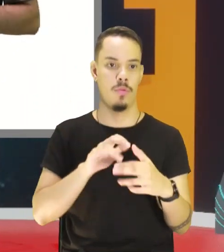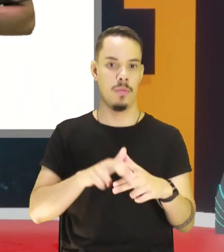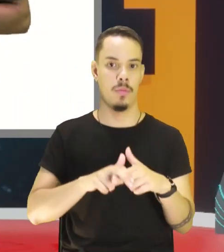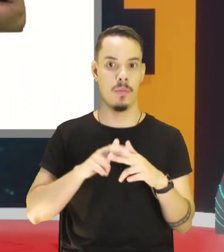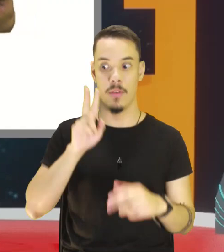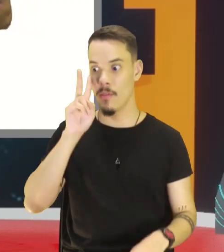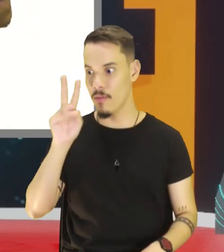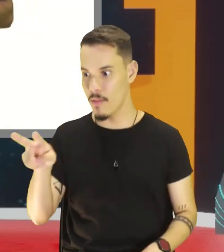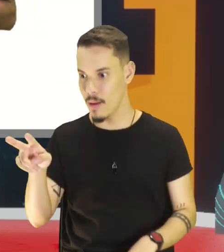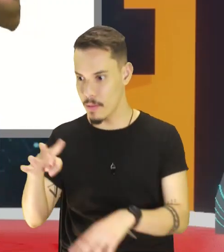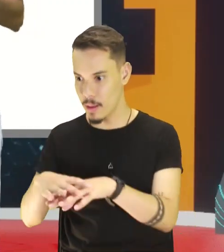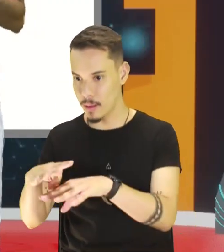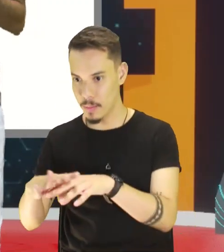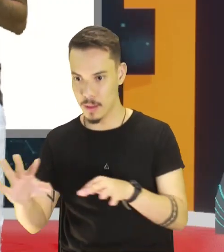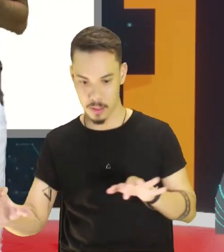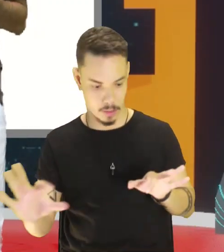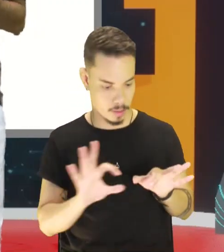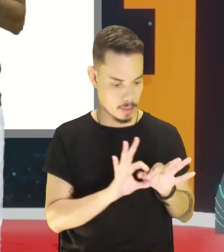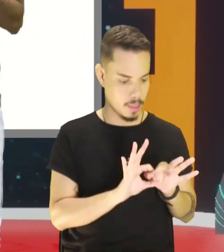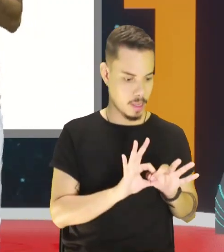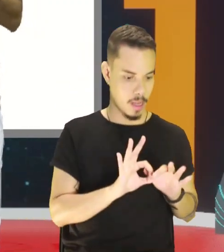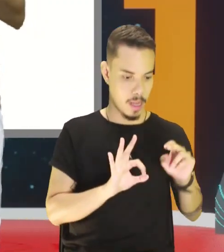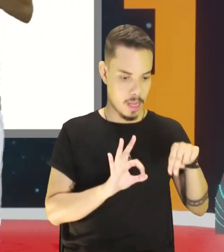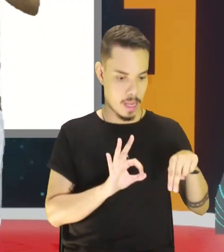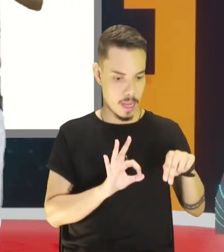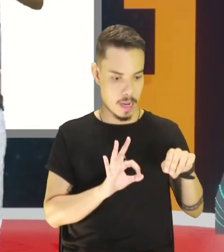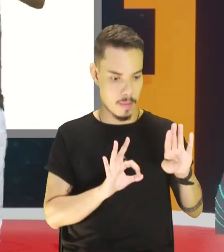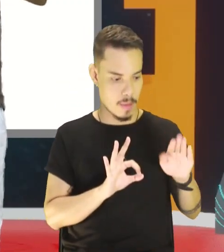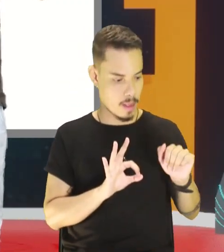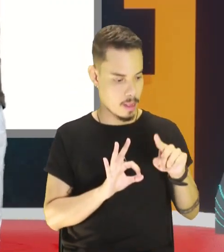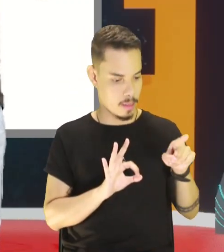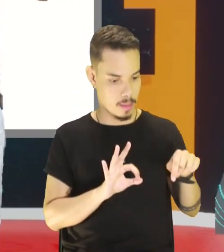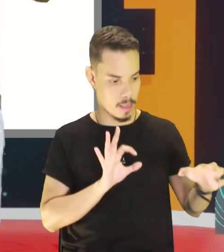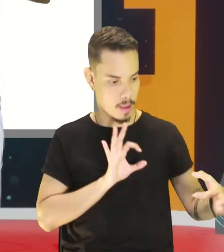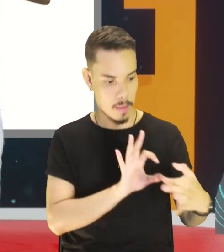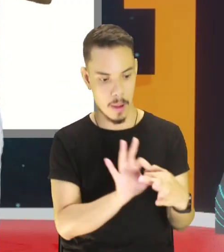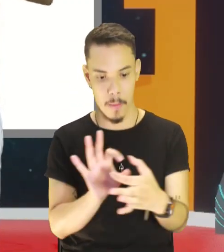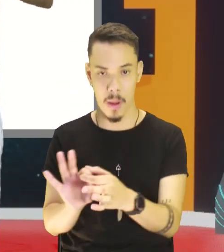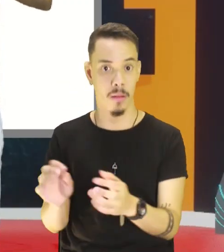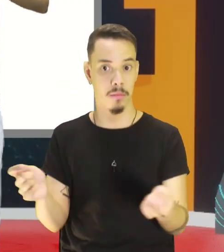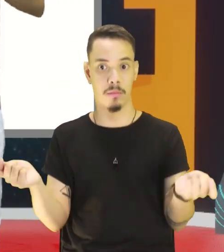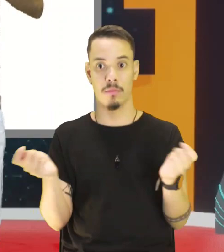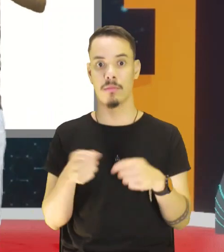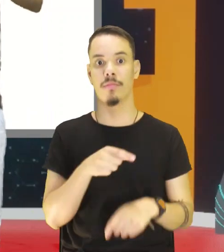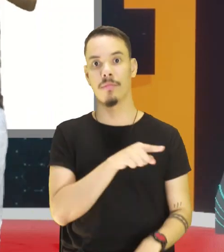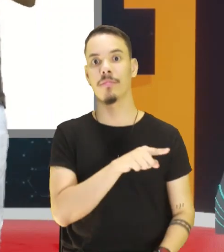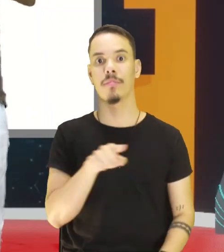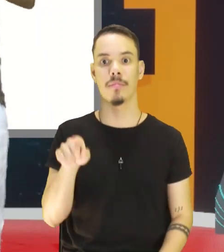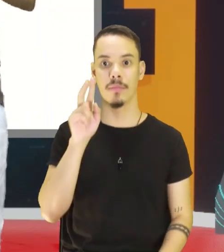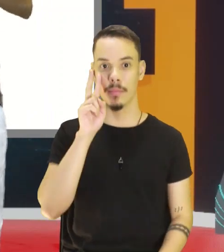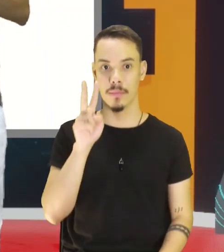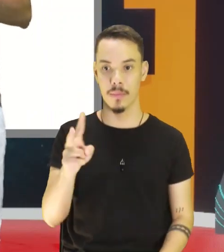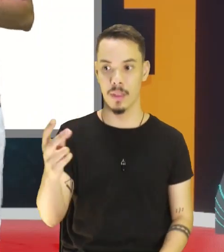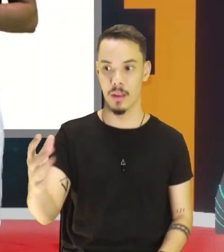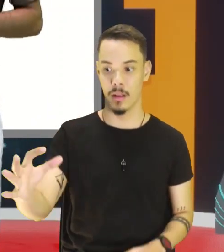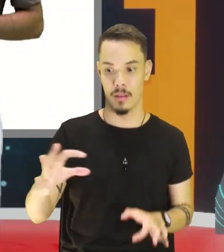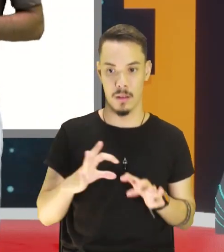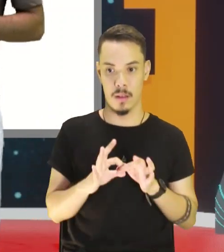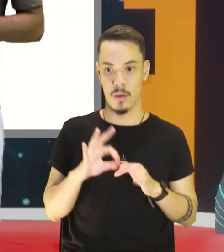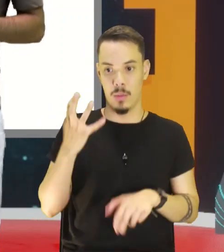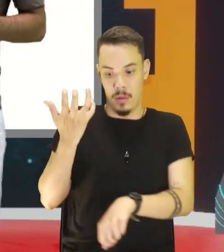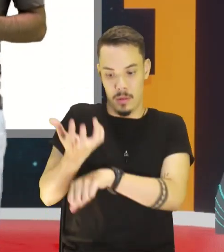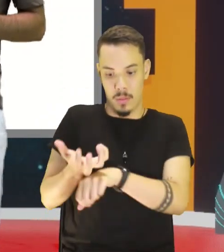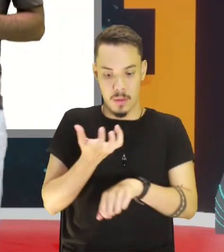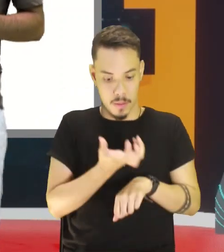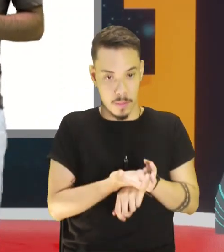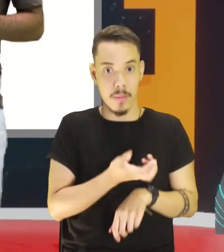vejam a matemática também. Isso é muito bom, porque você consegue casar as duas e você vai ver que casando as duas, a